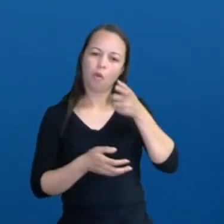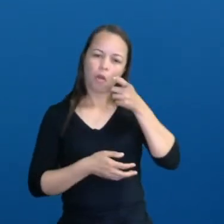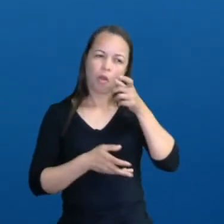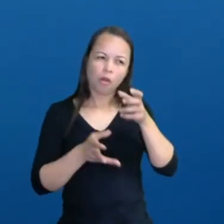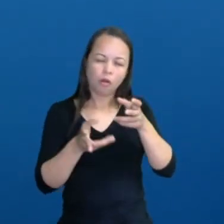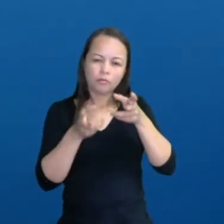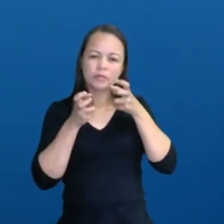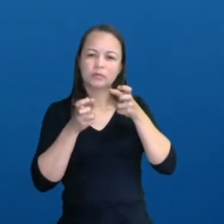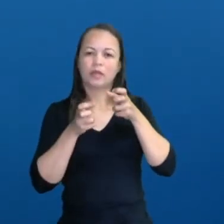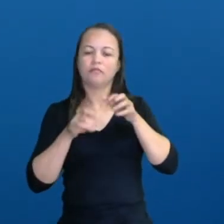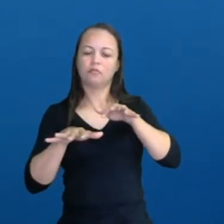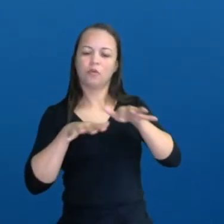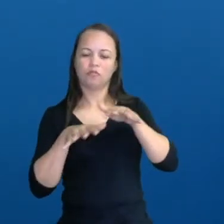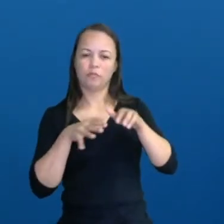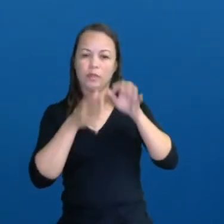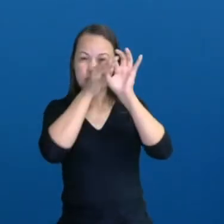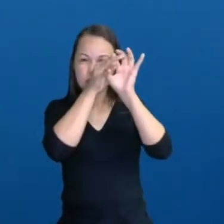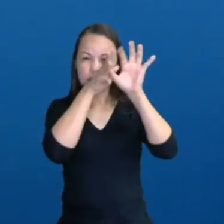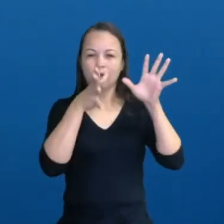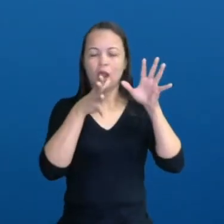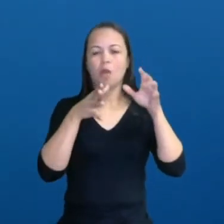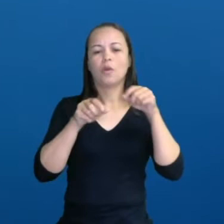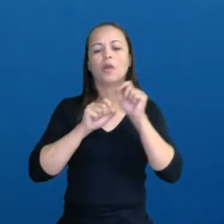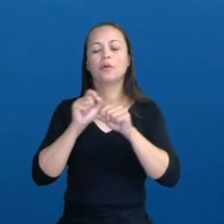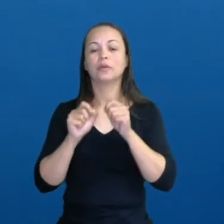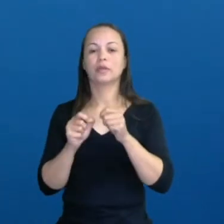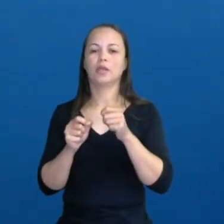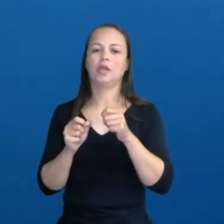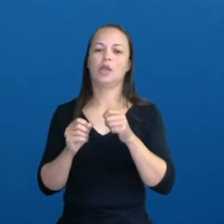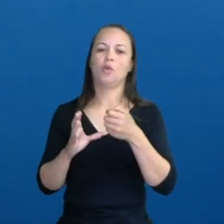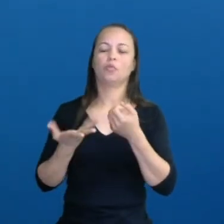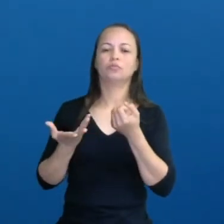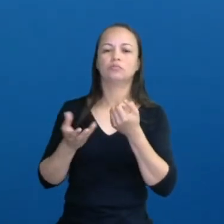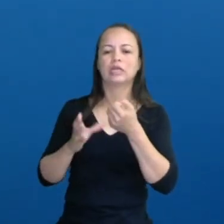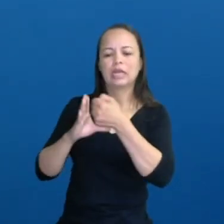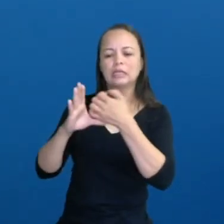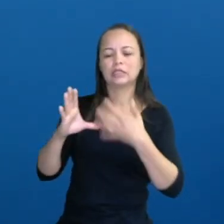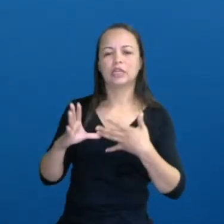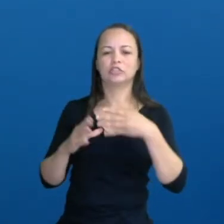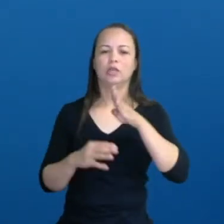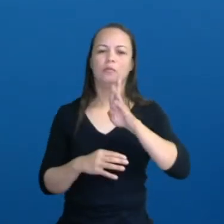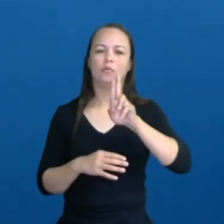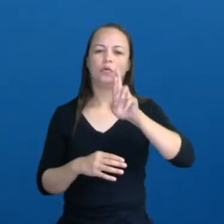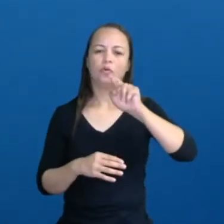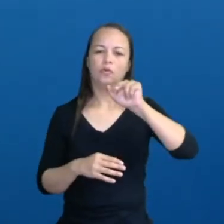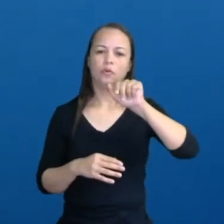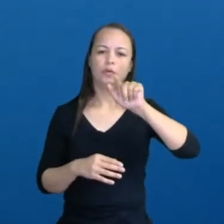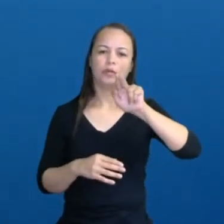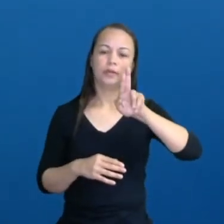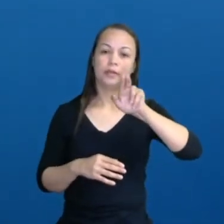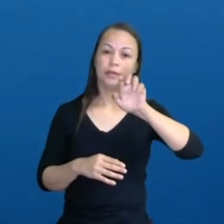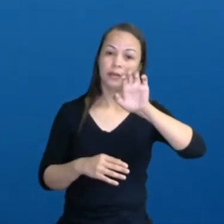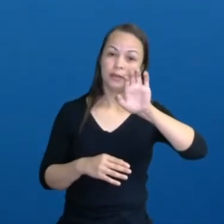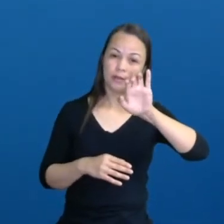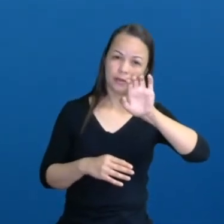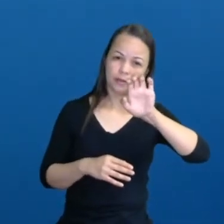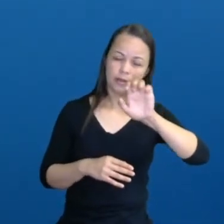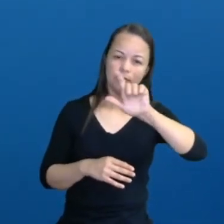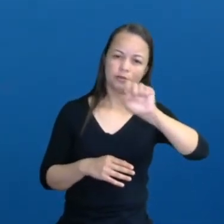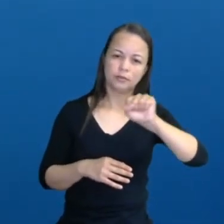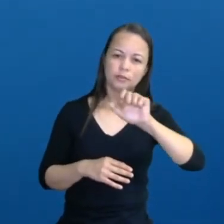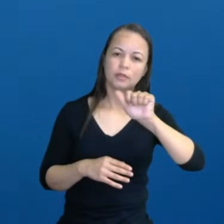de caráter burguês, porque esse grupo social, que é aquele que domina o mercado, os meios de